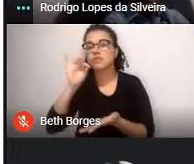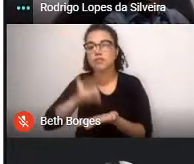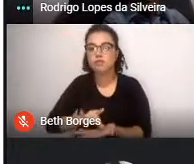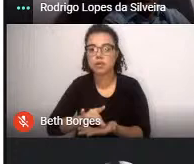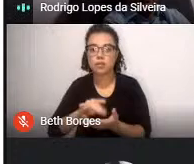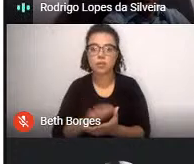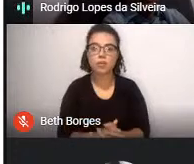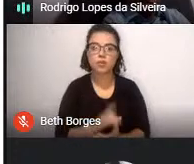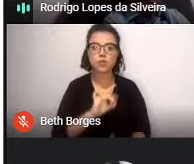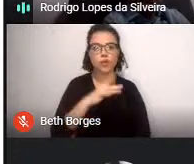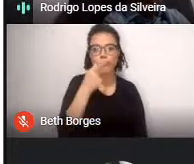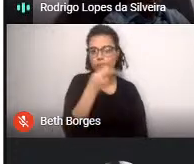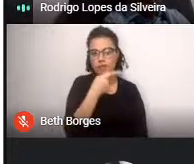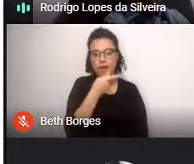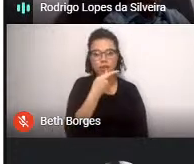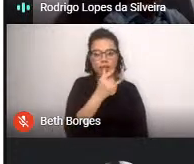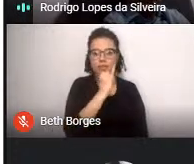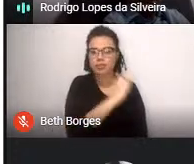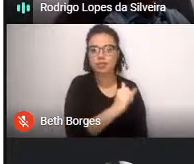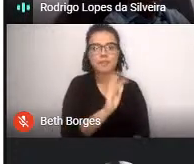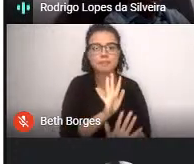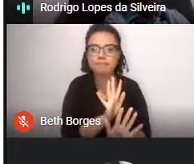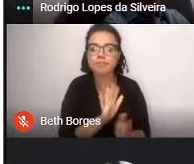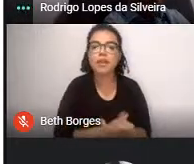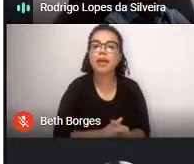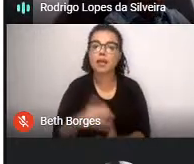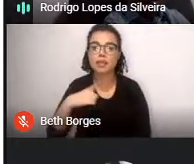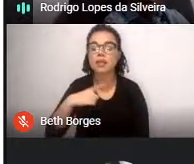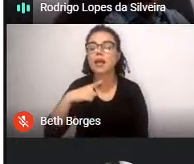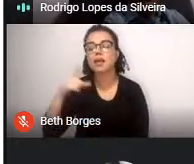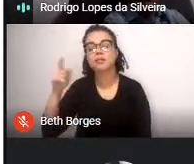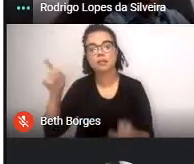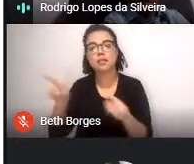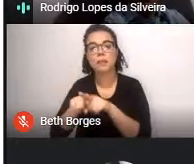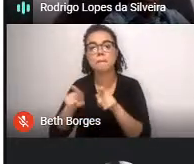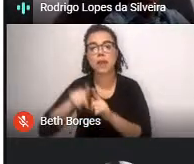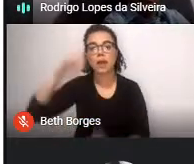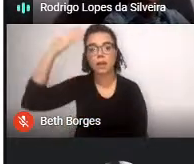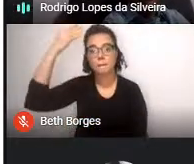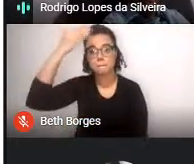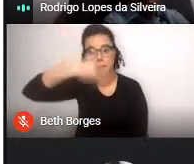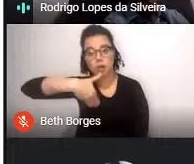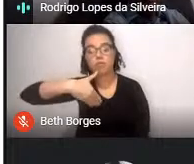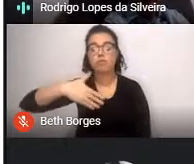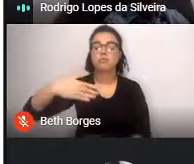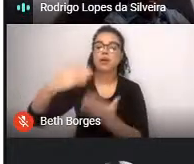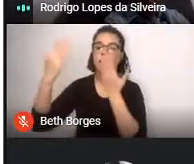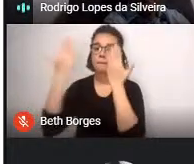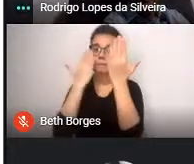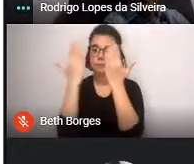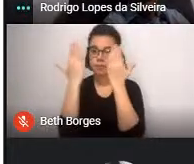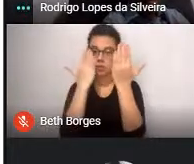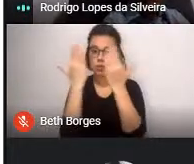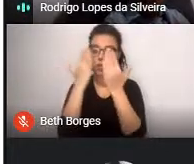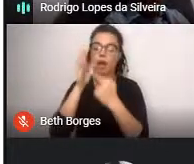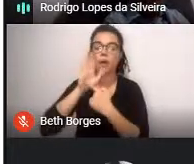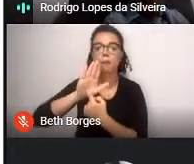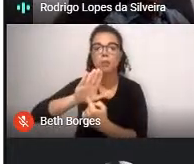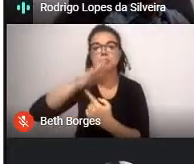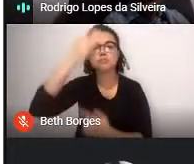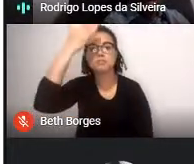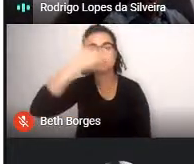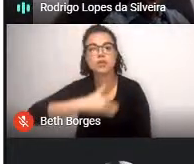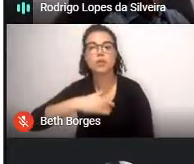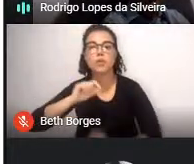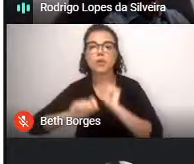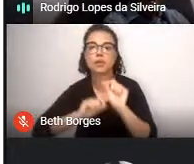fala. Nós trabalhamos com a psicologia com evidência. O meu trabalho é pautado em evidência. O que eu acho, eu